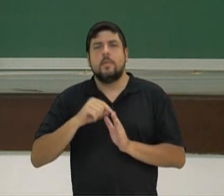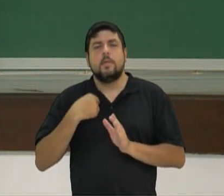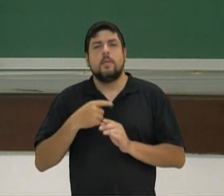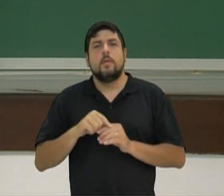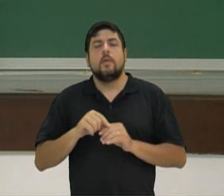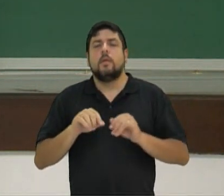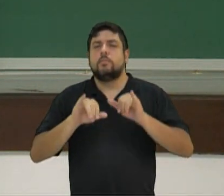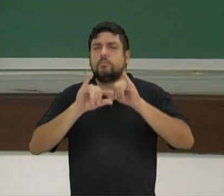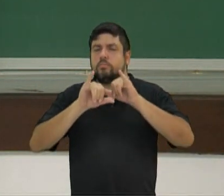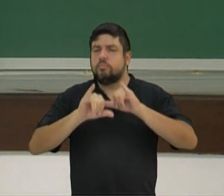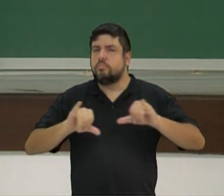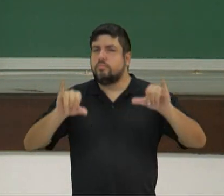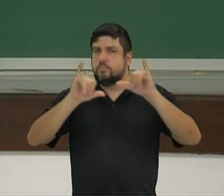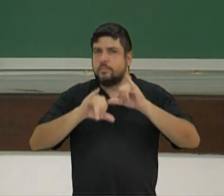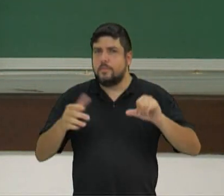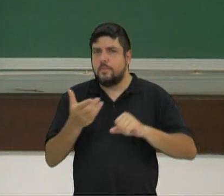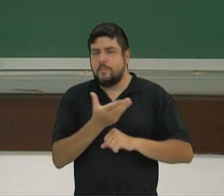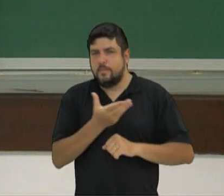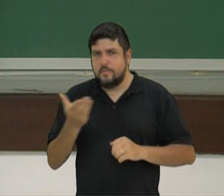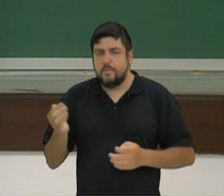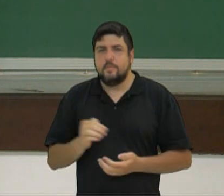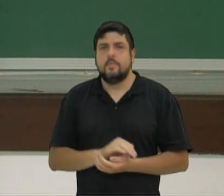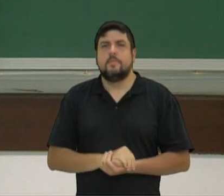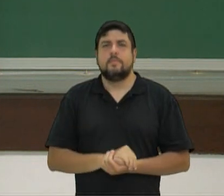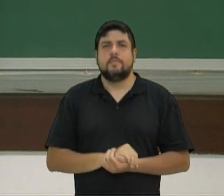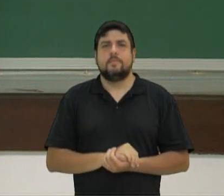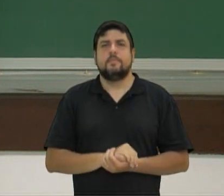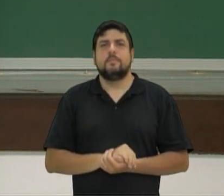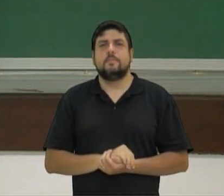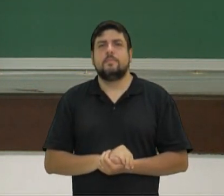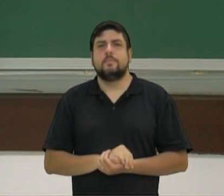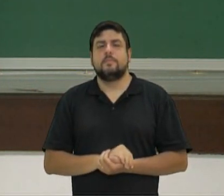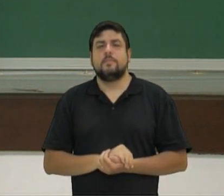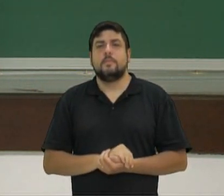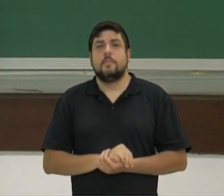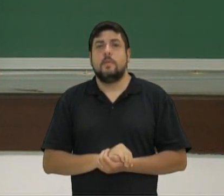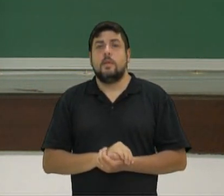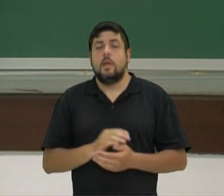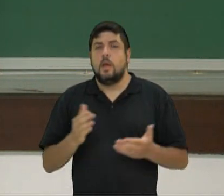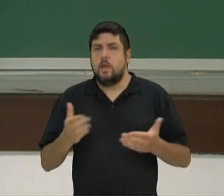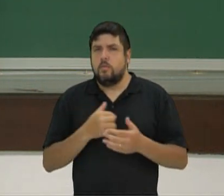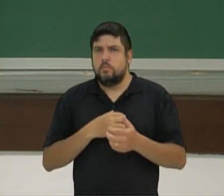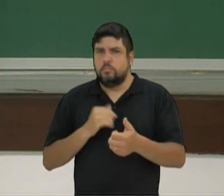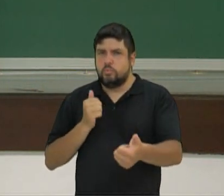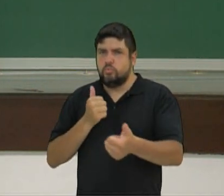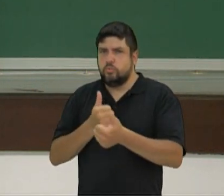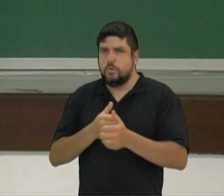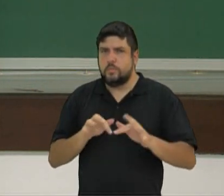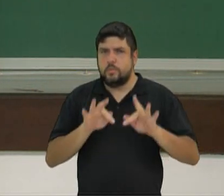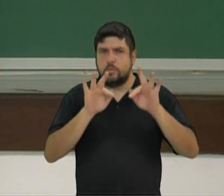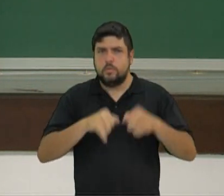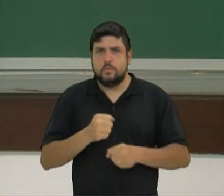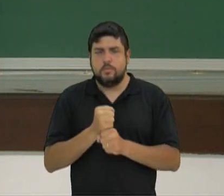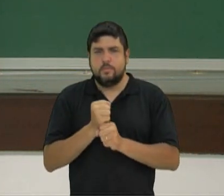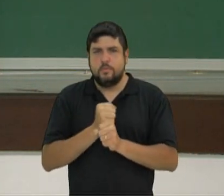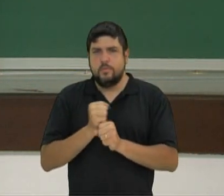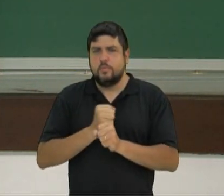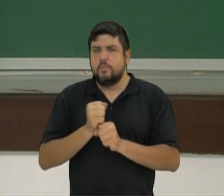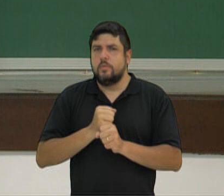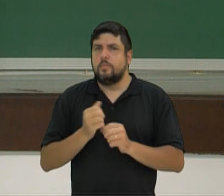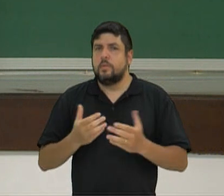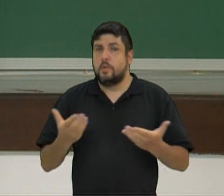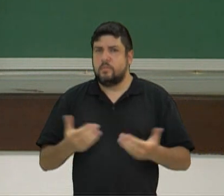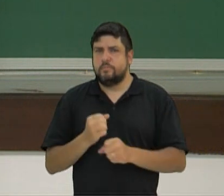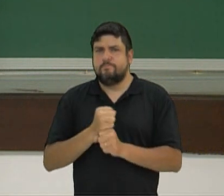a continuação, eu tenho aqueles recados importantes para você, mesmo estamos na reta final aí do nosso ano letivo,